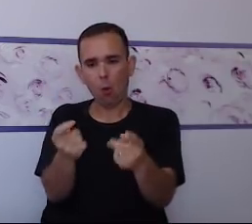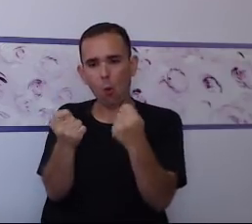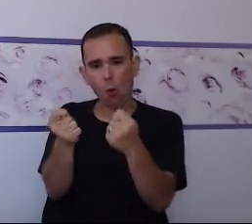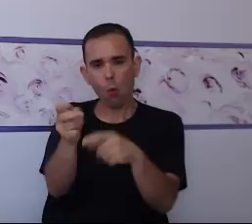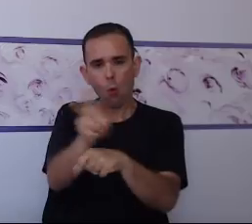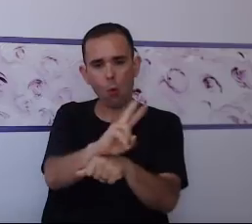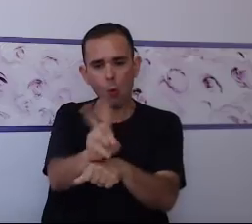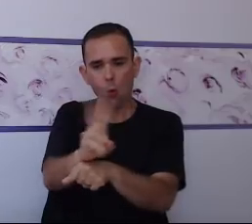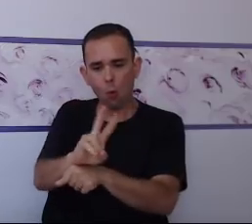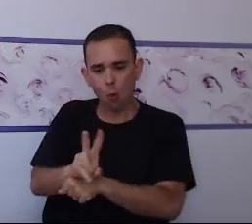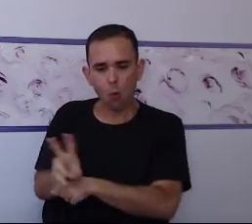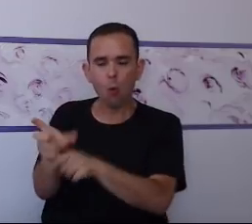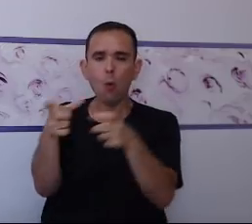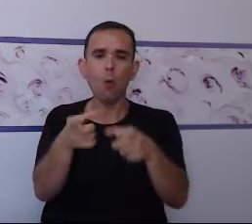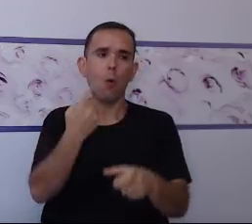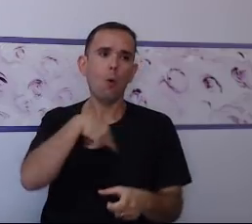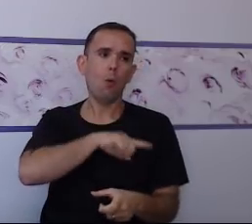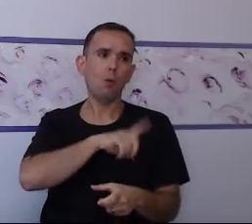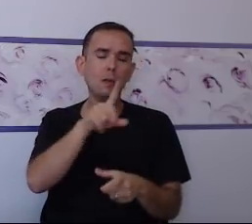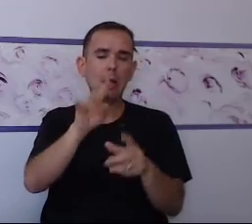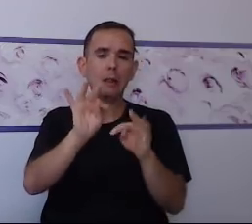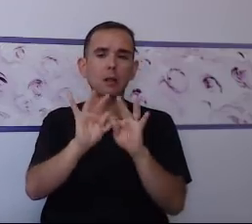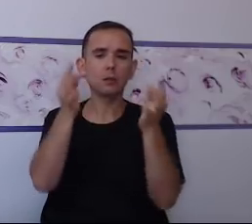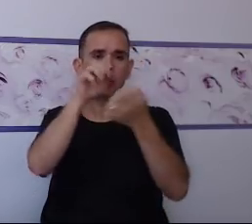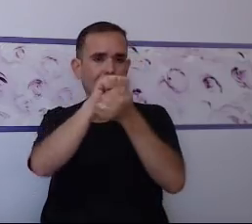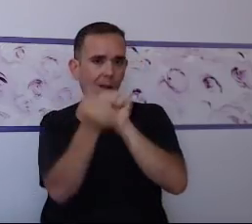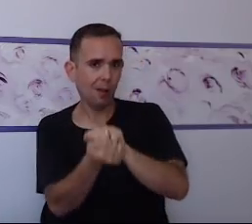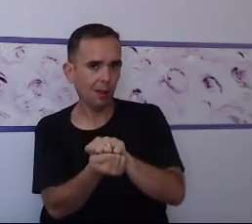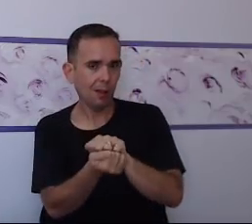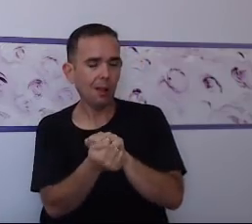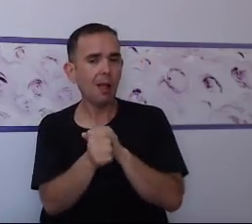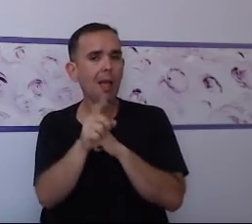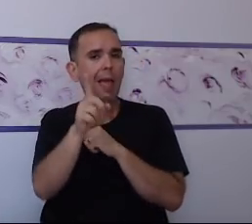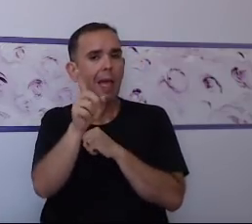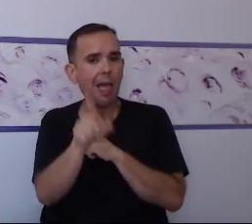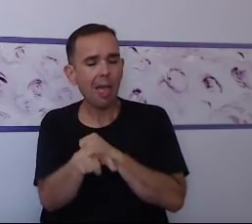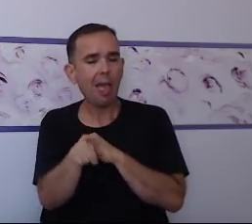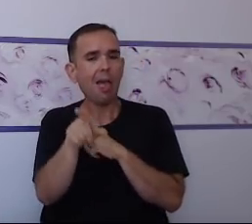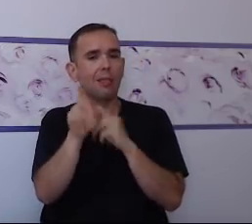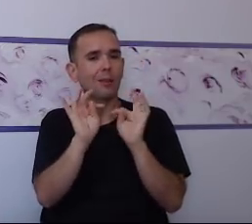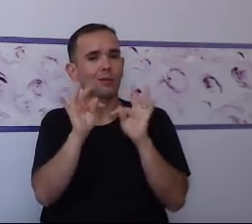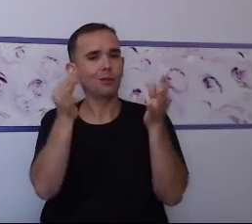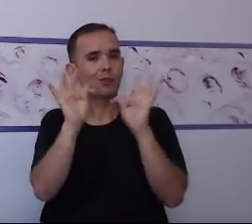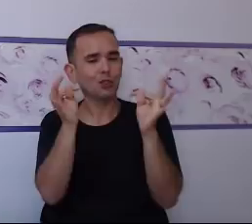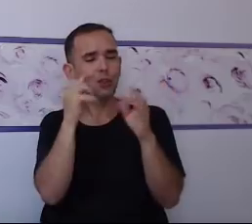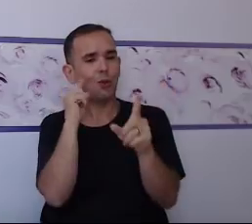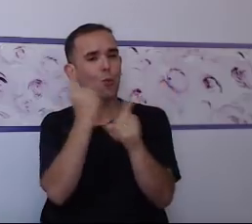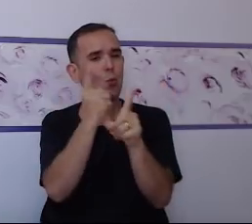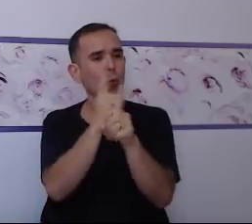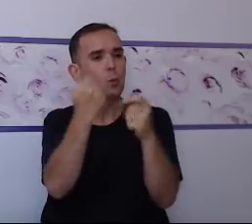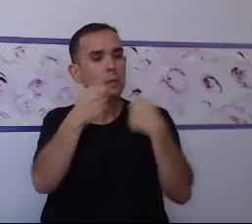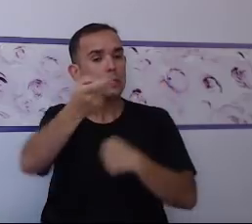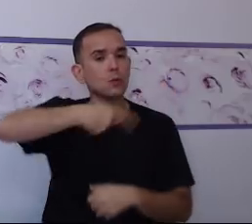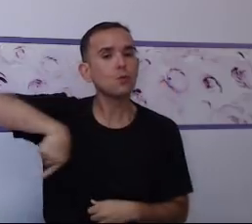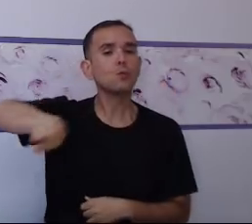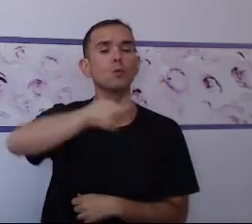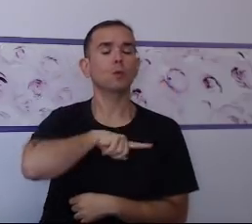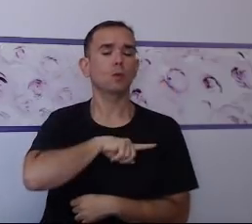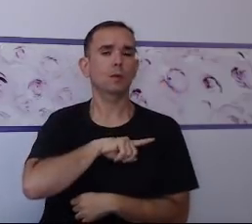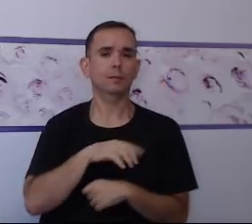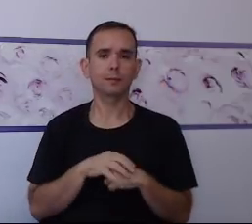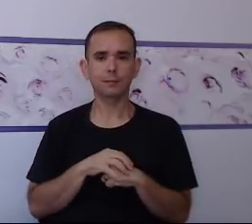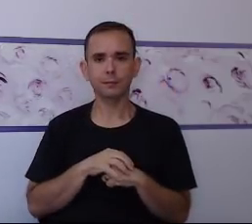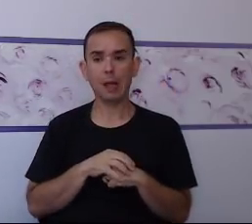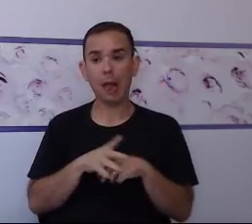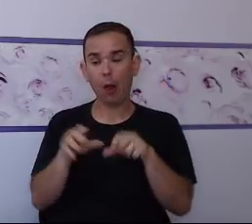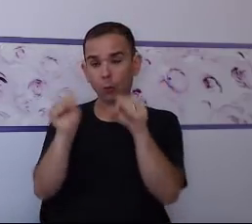para todos nós, né? E aí a gente fala, é tecnologia adaptativa ou ela é aquela tecnologia que vem de encontro à necessidade de todos nós, né?